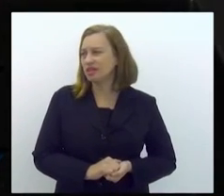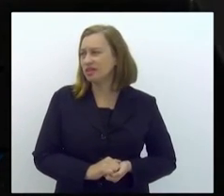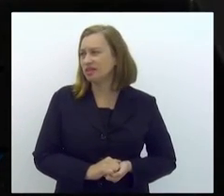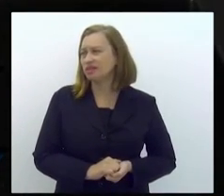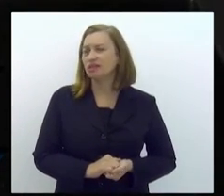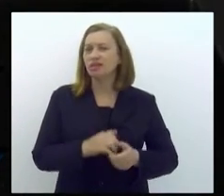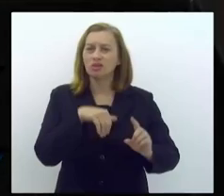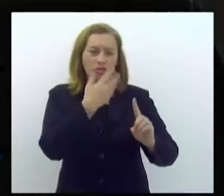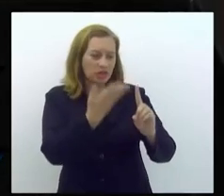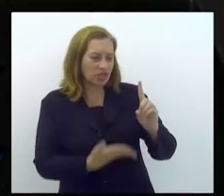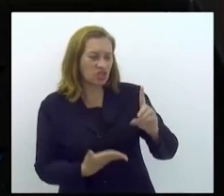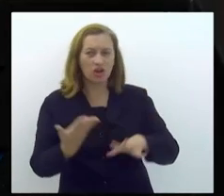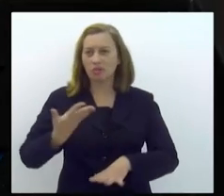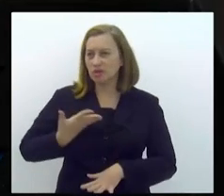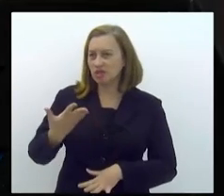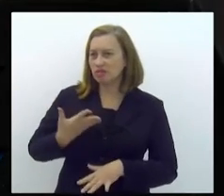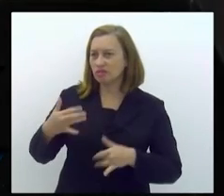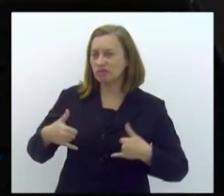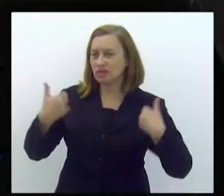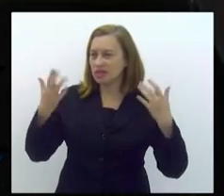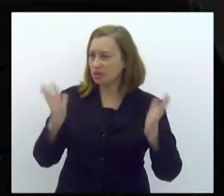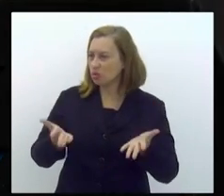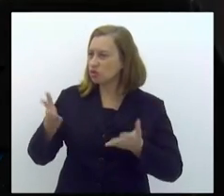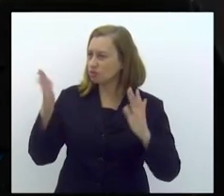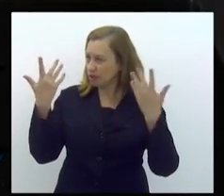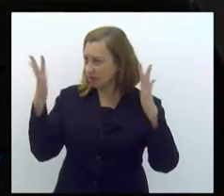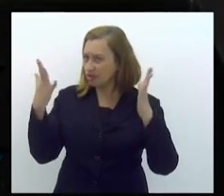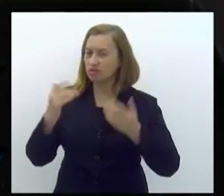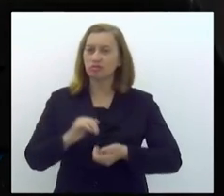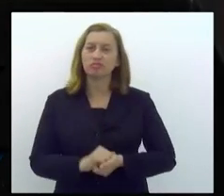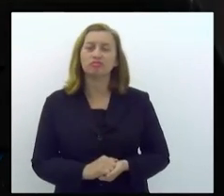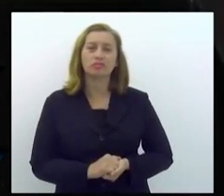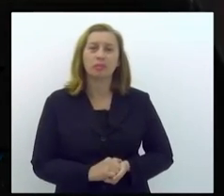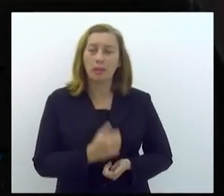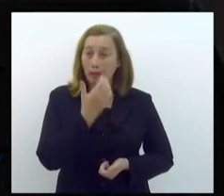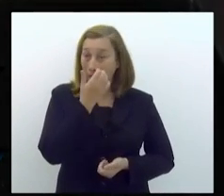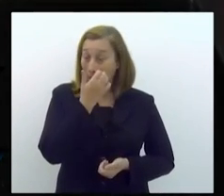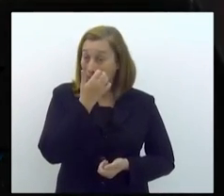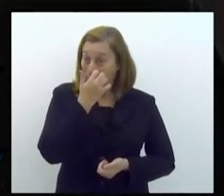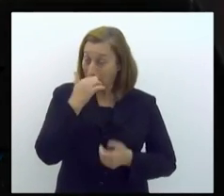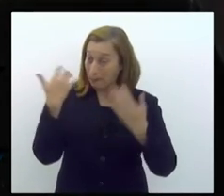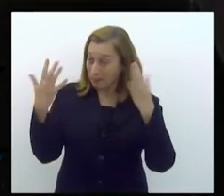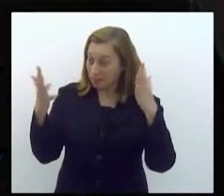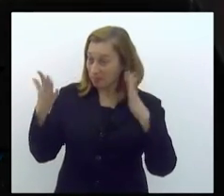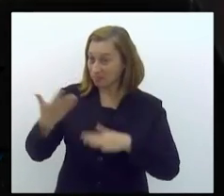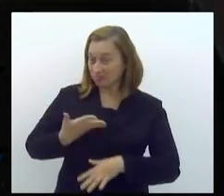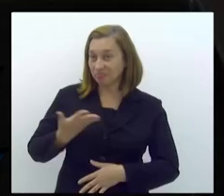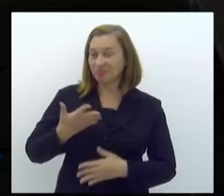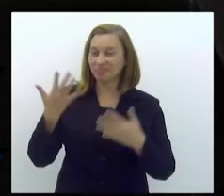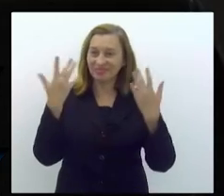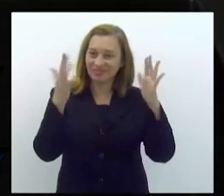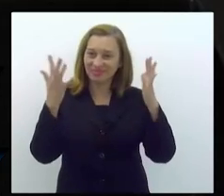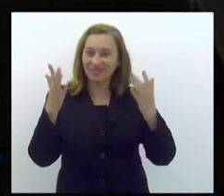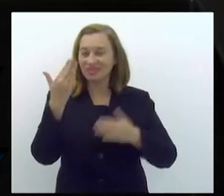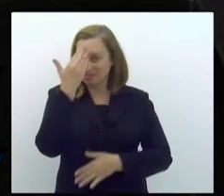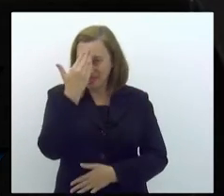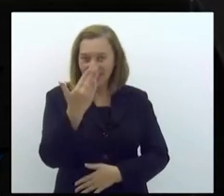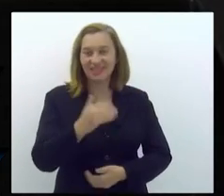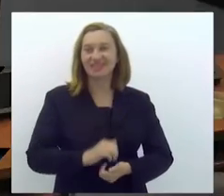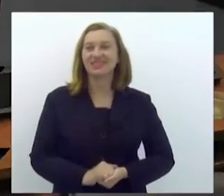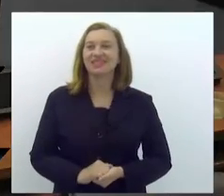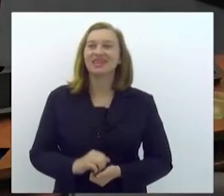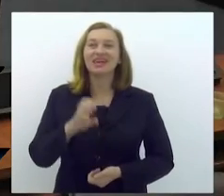homenageá-lo colega que faz aniversário hoje parabéns é uma solda de Palmas para colega Obrigado